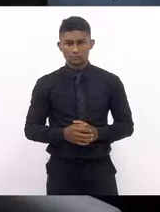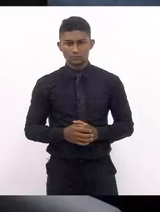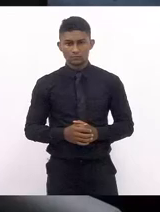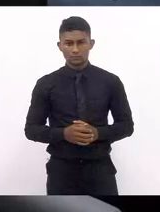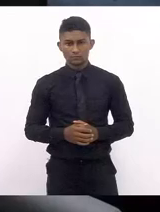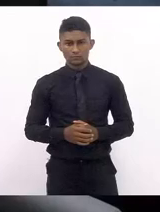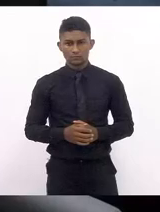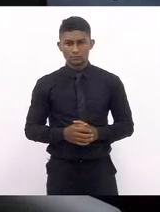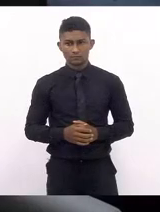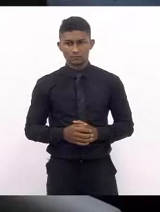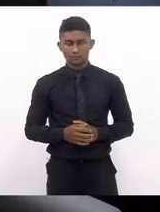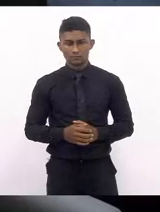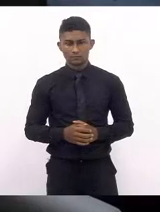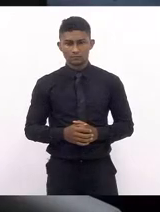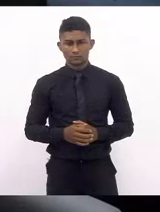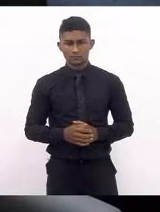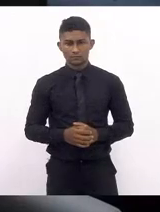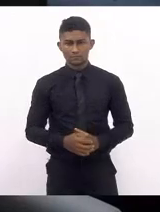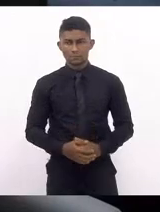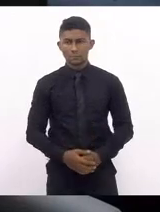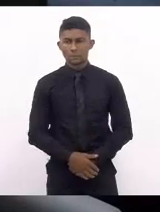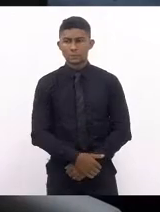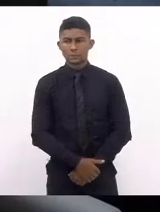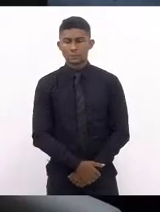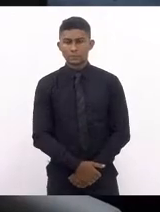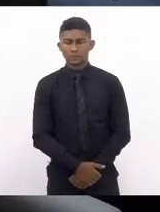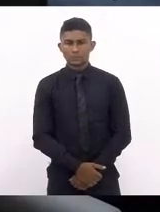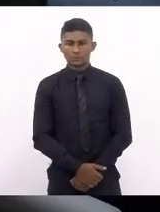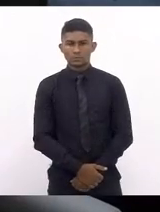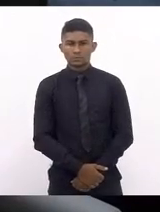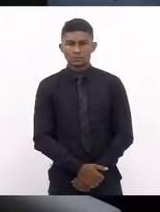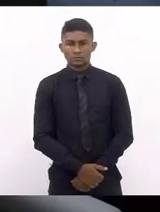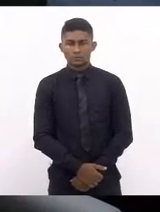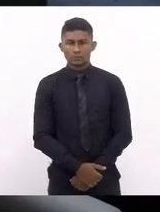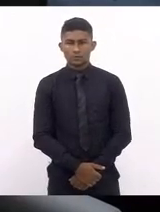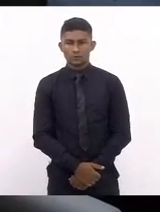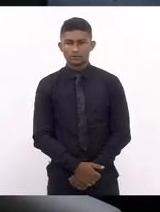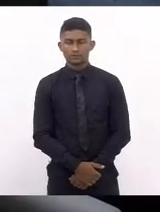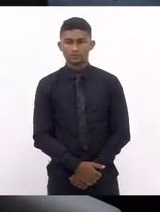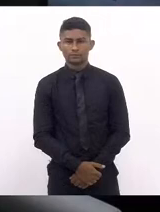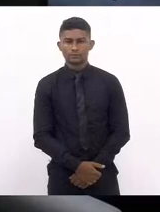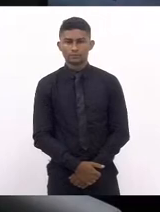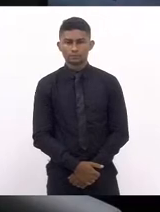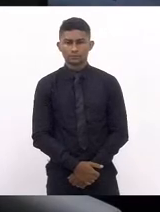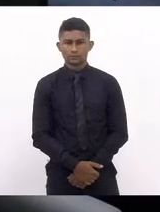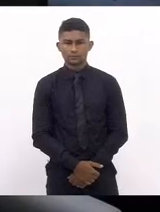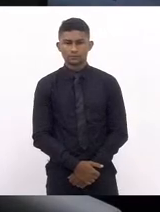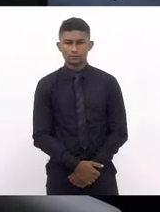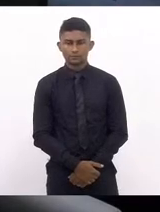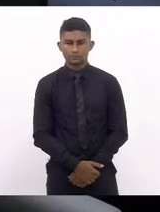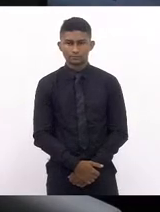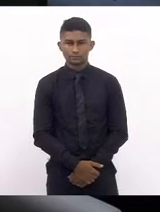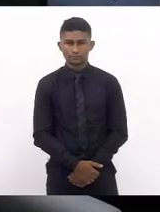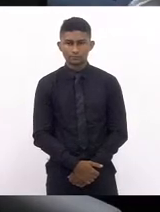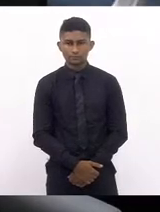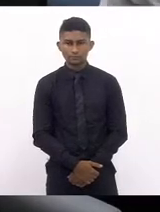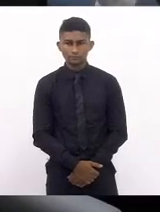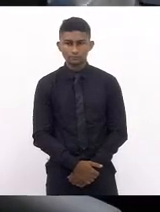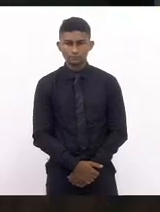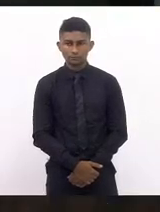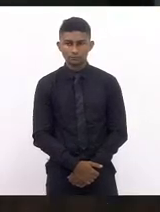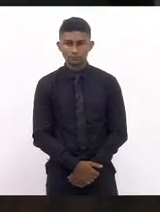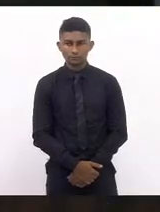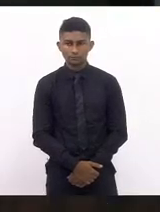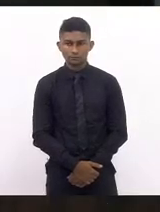E aí ah não aí depois vamos fazer uma bom então vamos